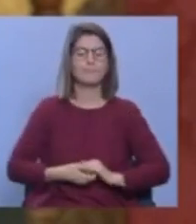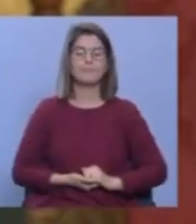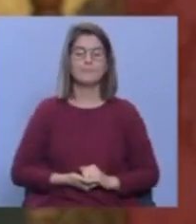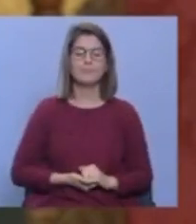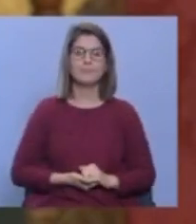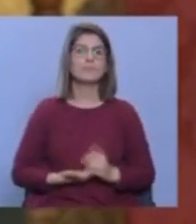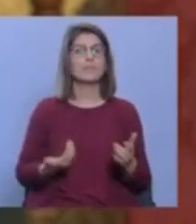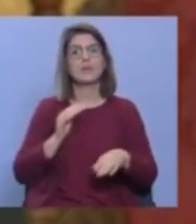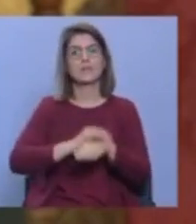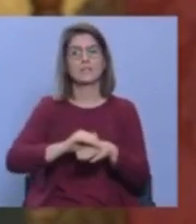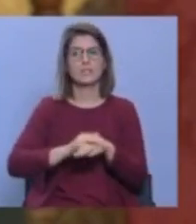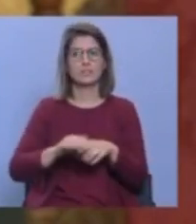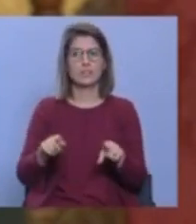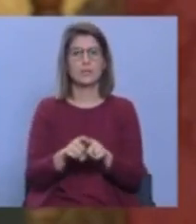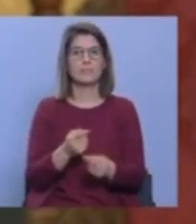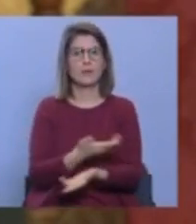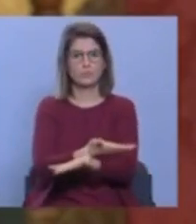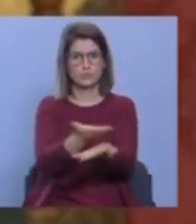irmãos,